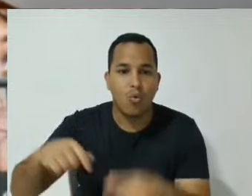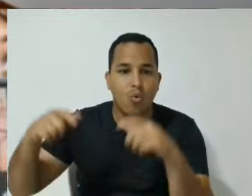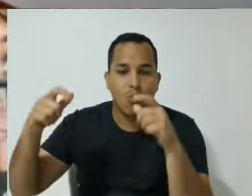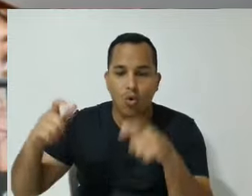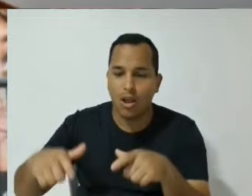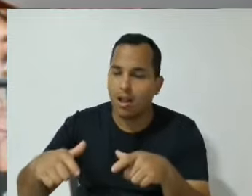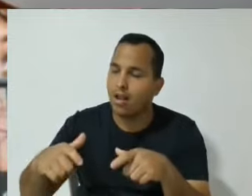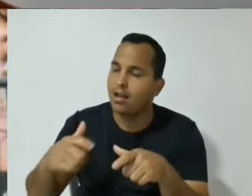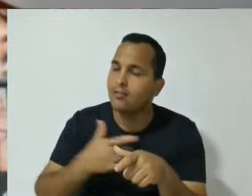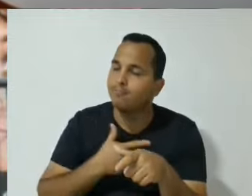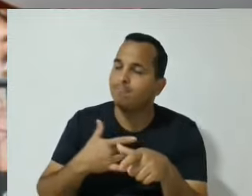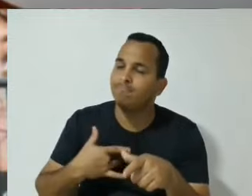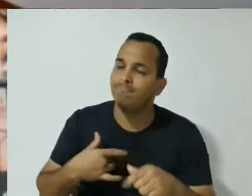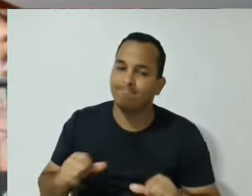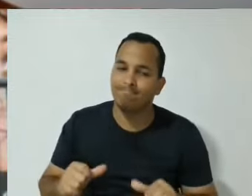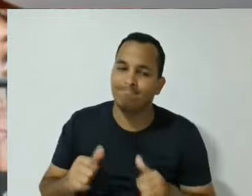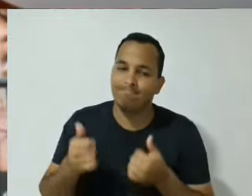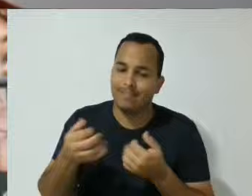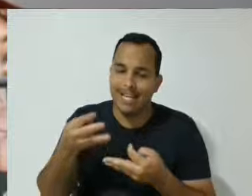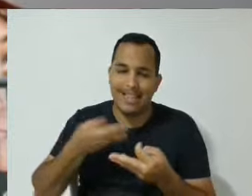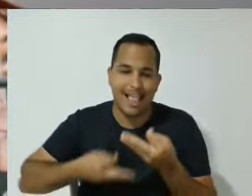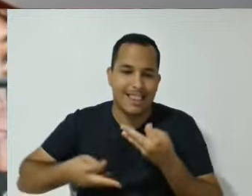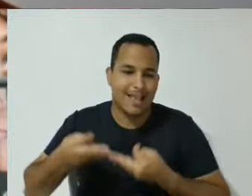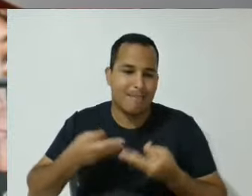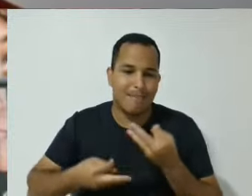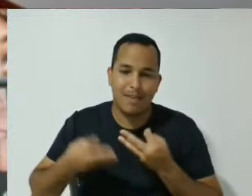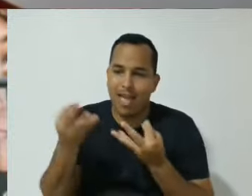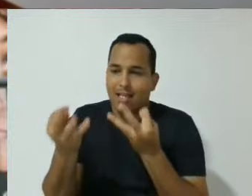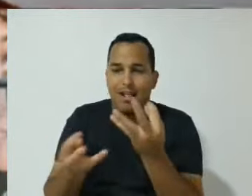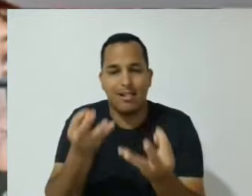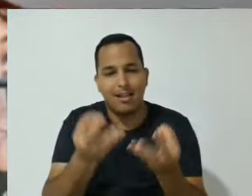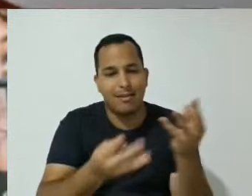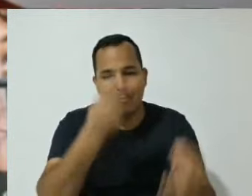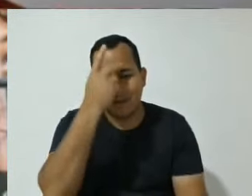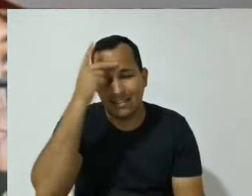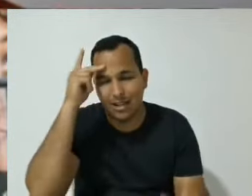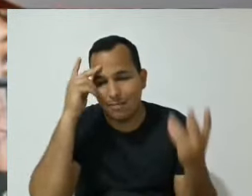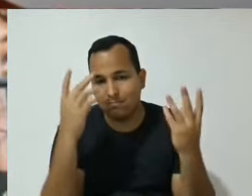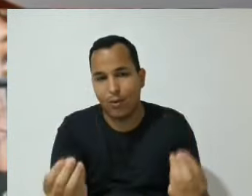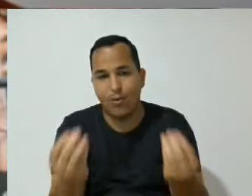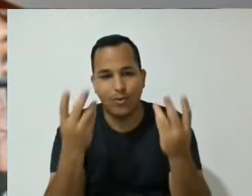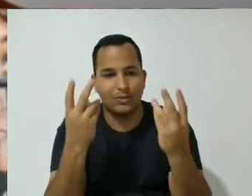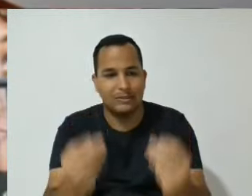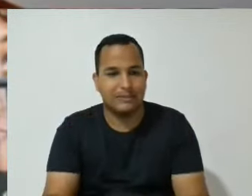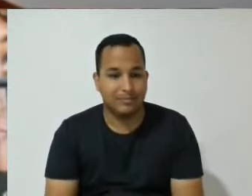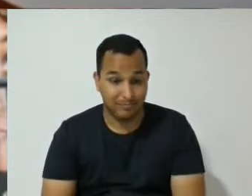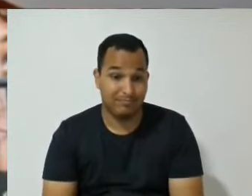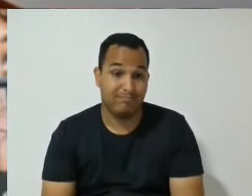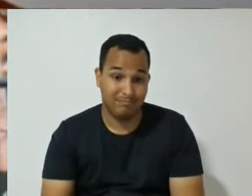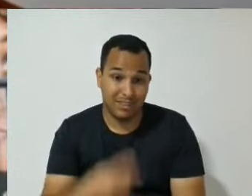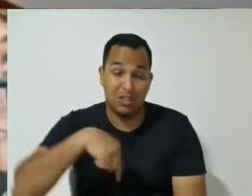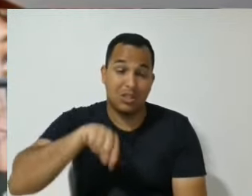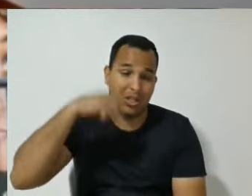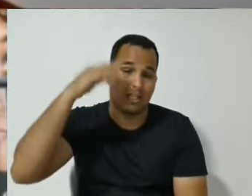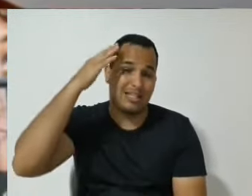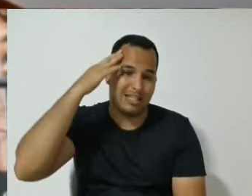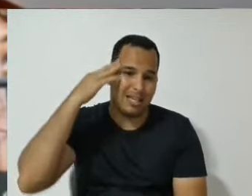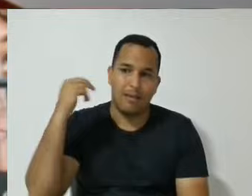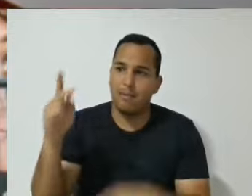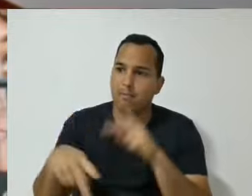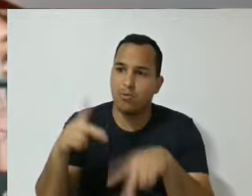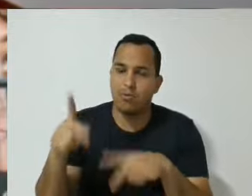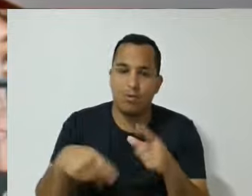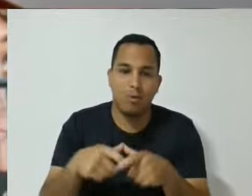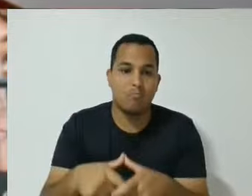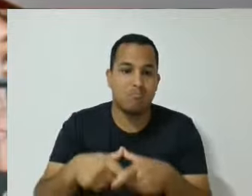e tratamento para muitas pessoas. A gente sabe que quanto mais público a gente recebe, quanto mais público a